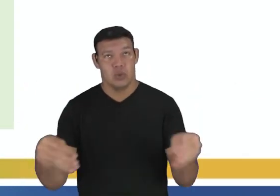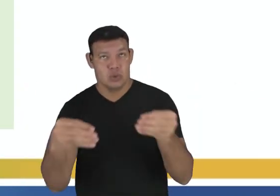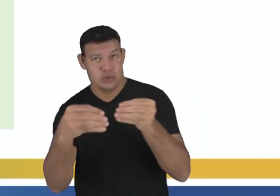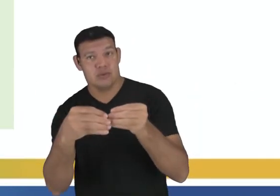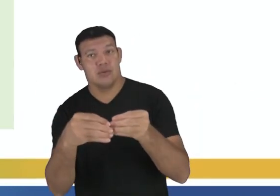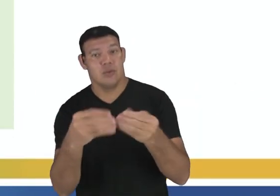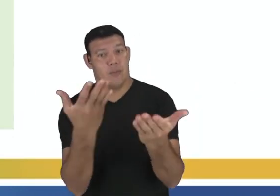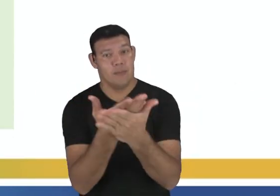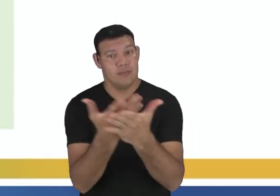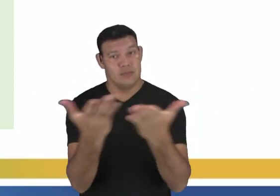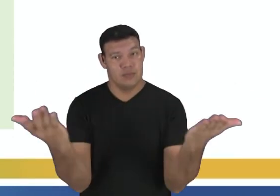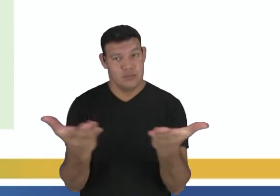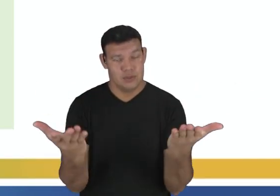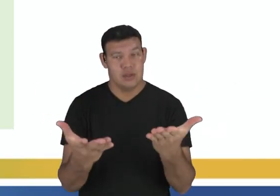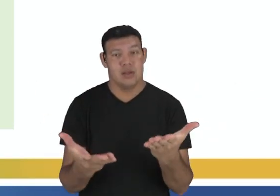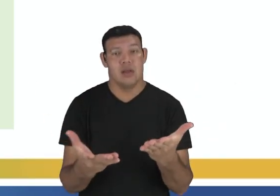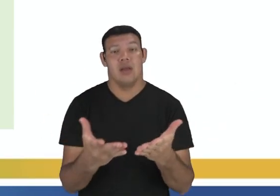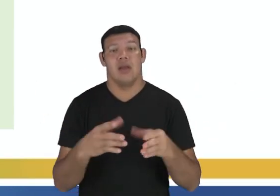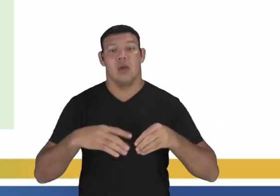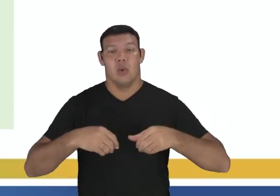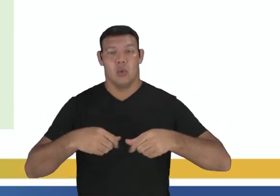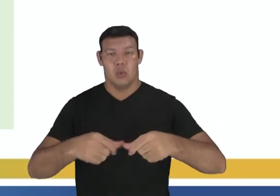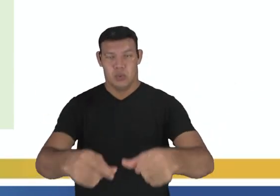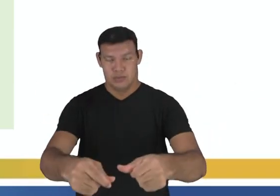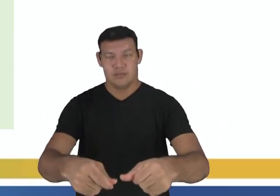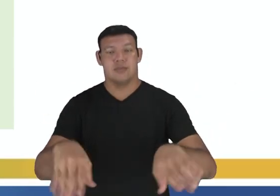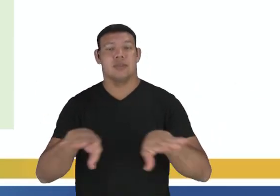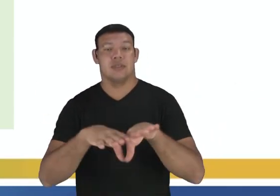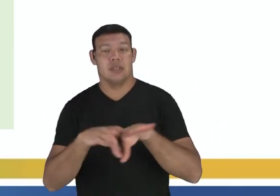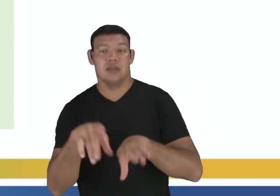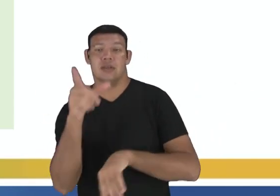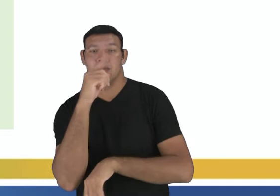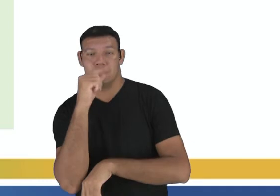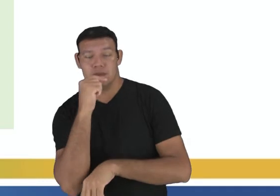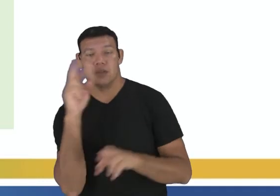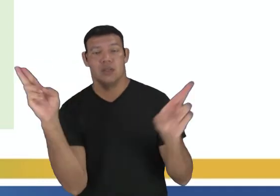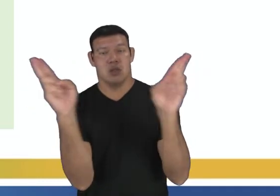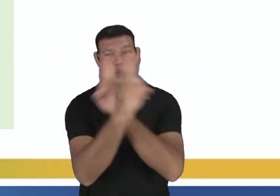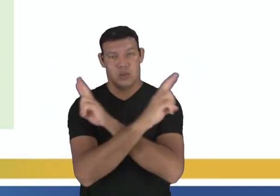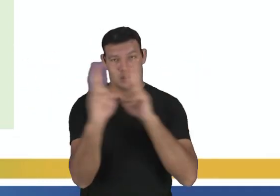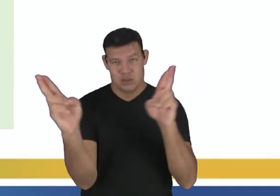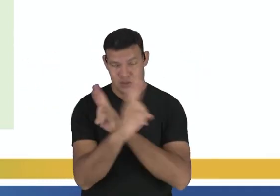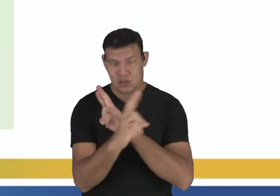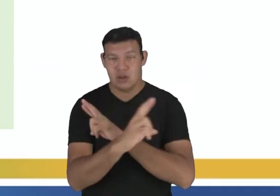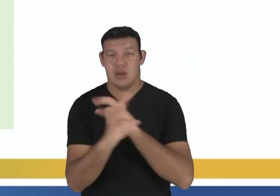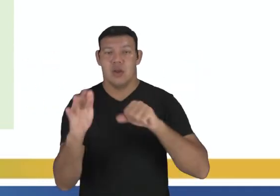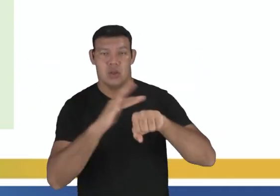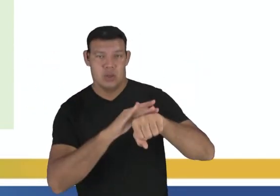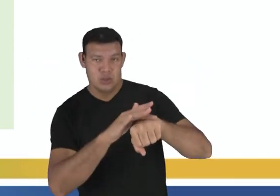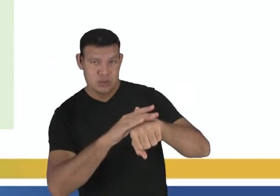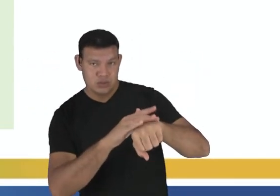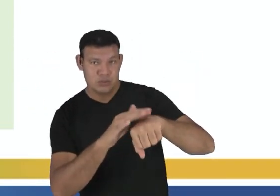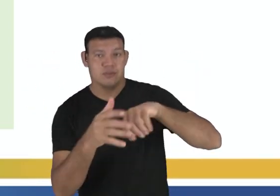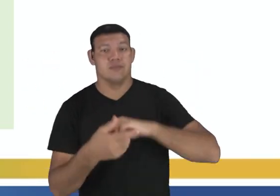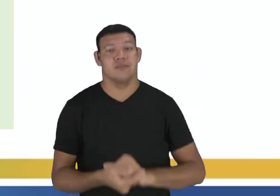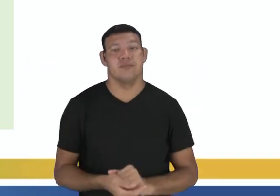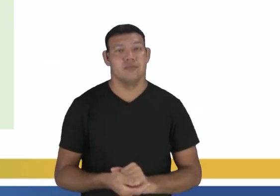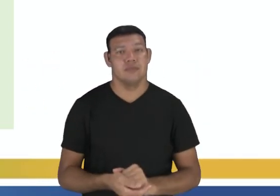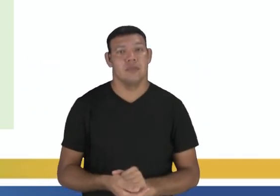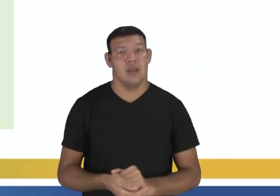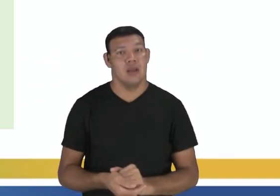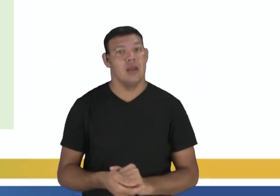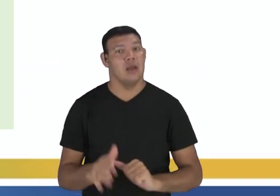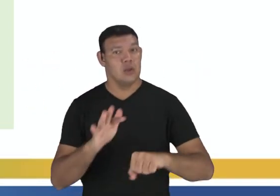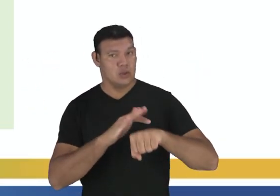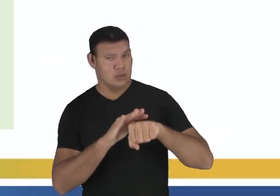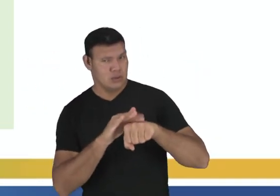importante dessa aula é que vocês entendam, né, que solo e água são meios de veicular doenças, tá bom? Entendam ali que